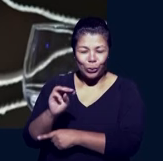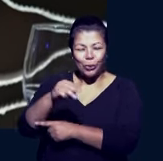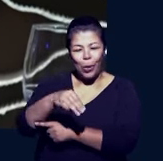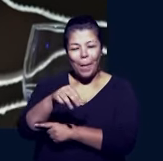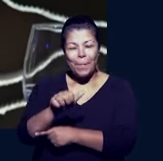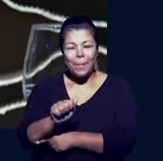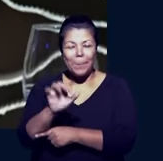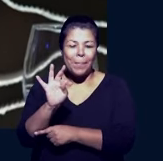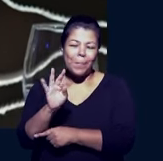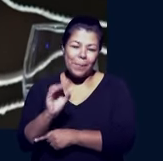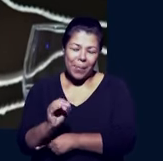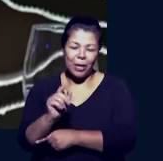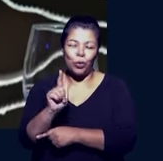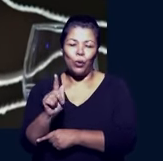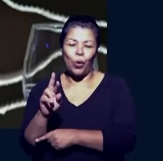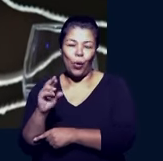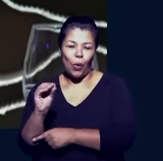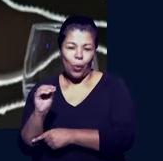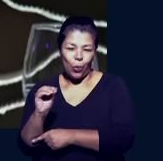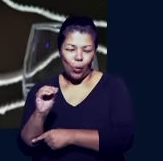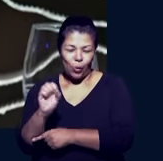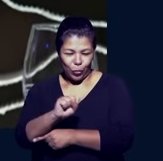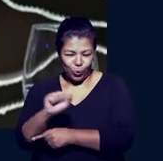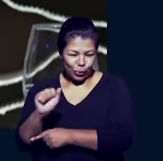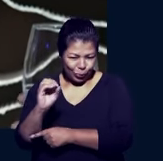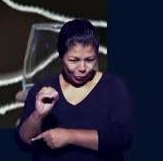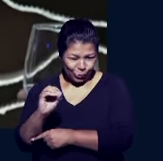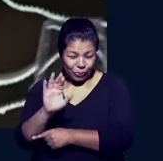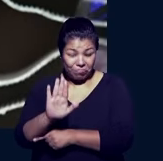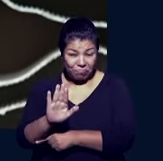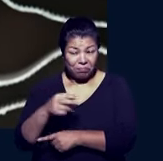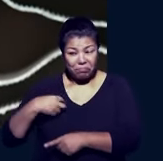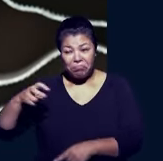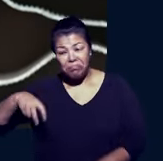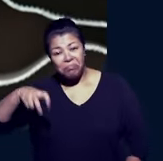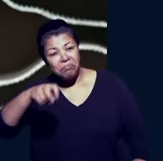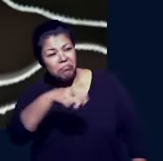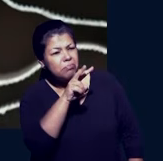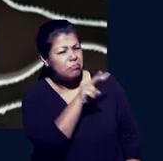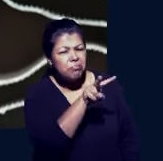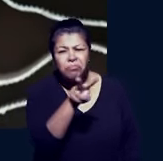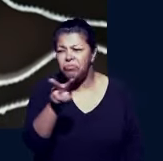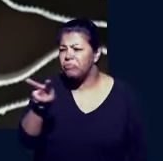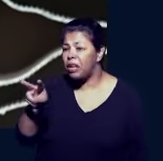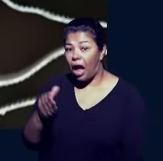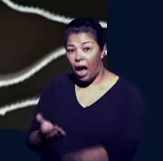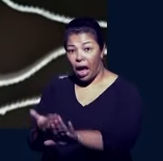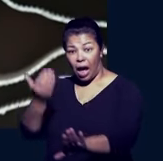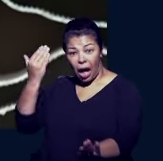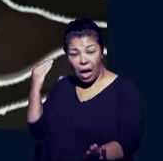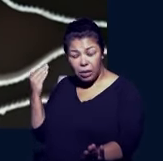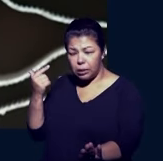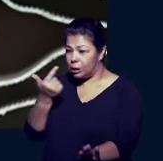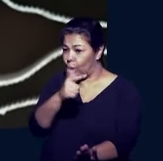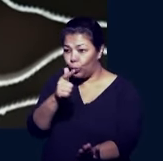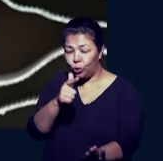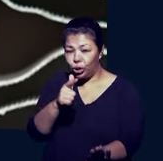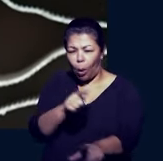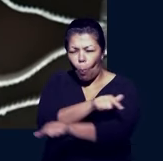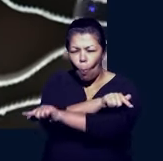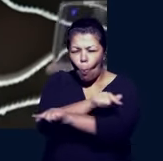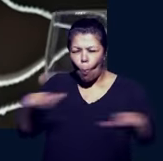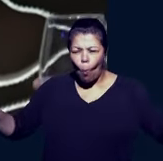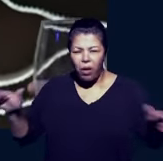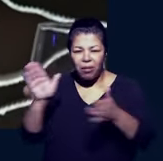Mato Grosso nós vamos a lugares que há 15 anos atrás era impensável a agricultura que nós temos hoje lá